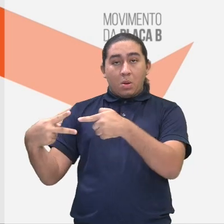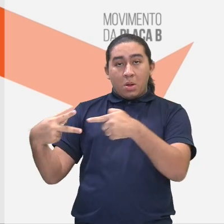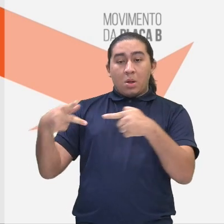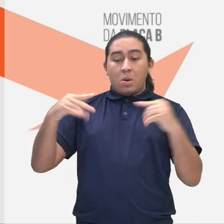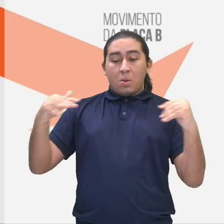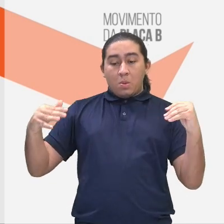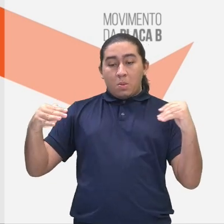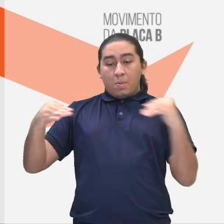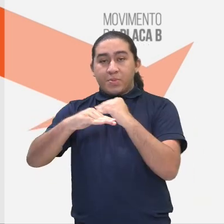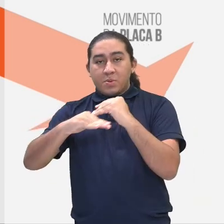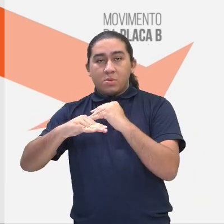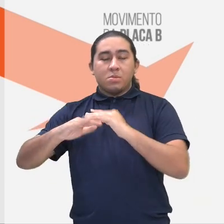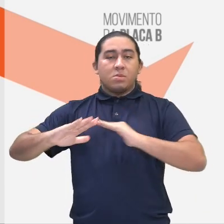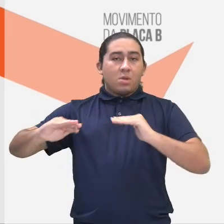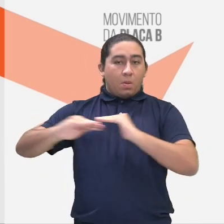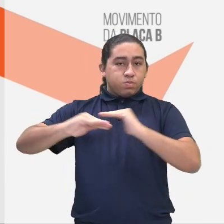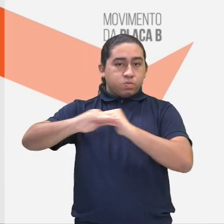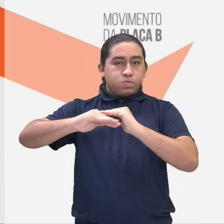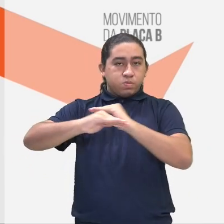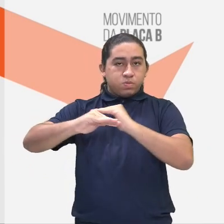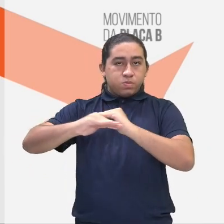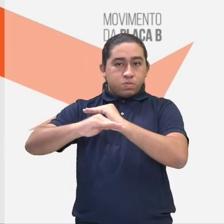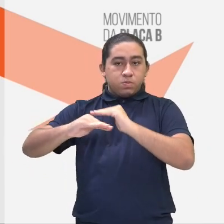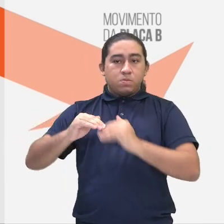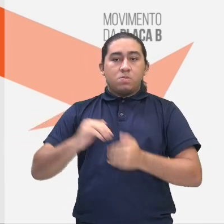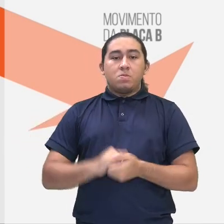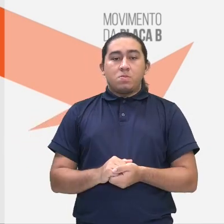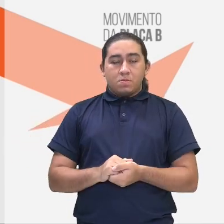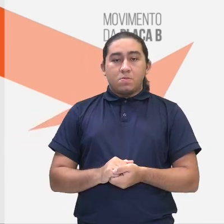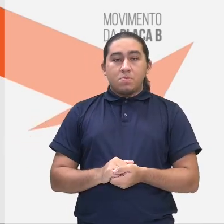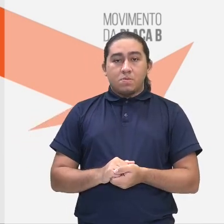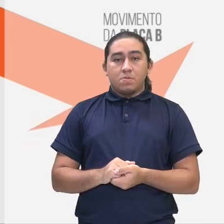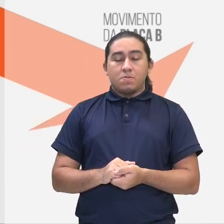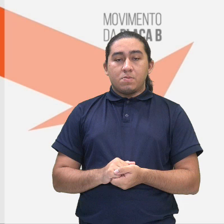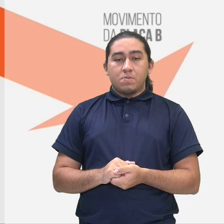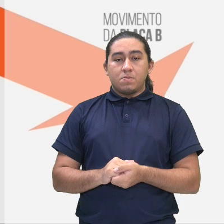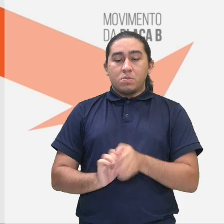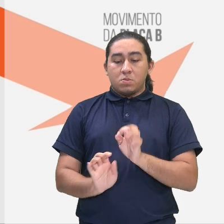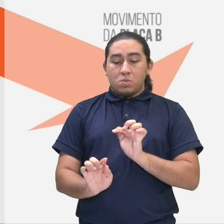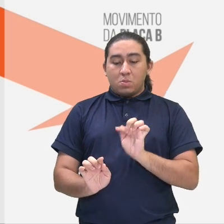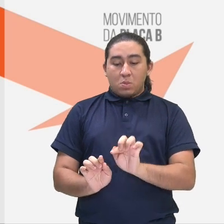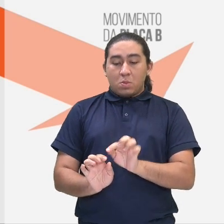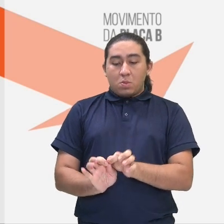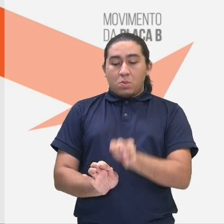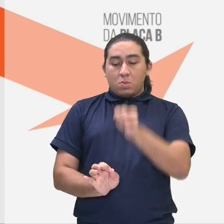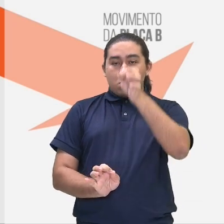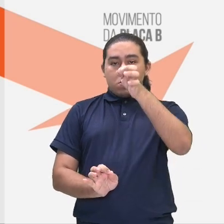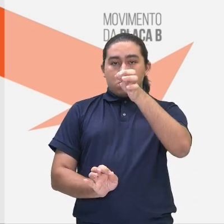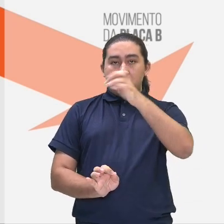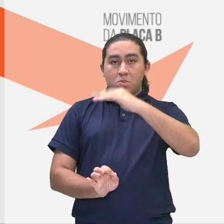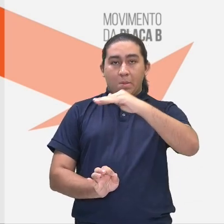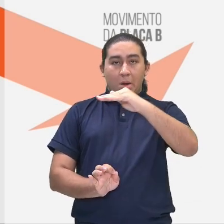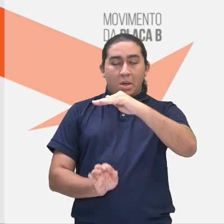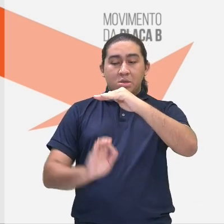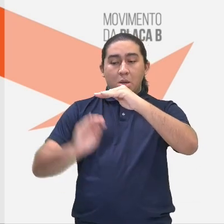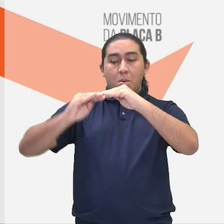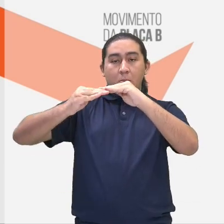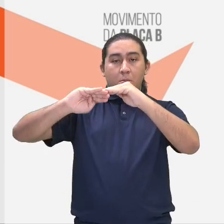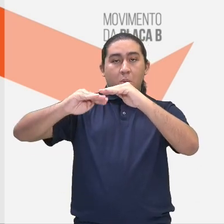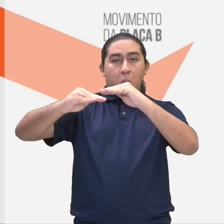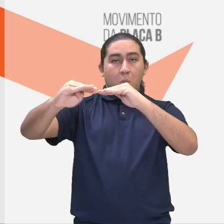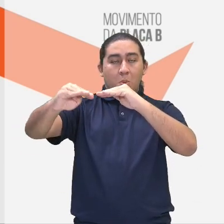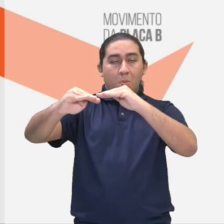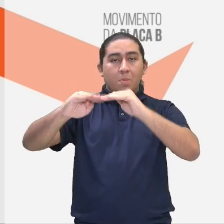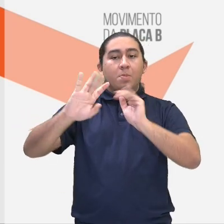causar um terremoto, certo? Então olha lá, do hipocentro até o epicentro, que é essa porção mais superficial aí da Terra, que é a crosta